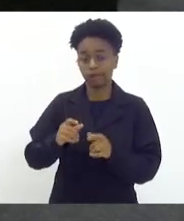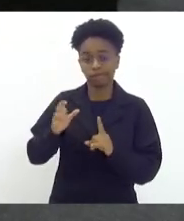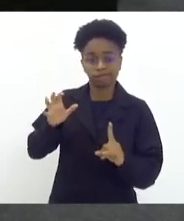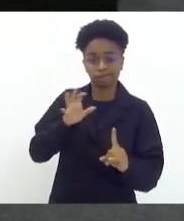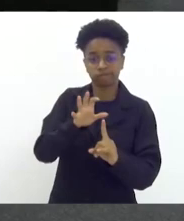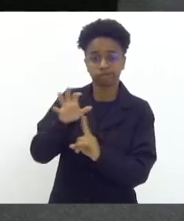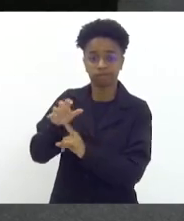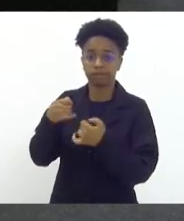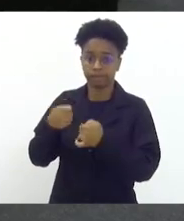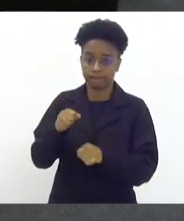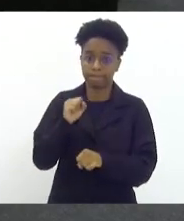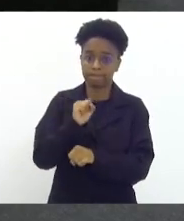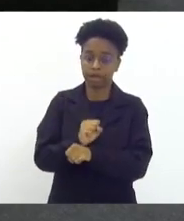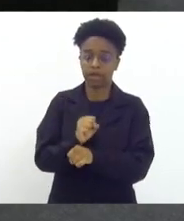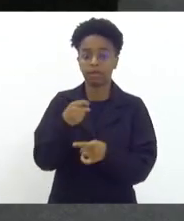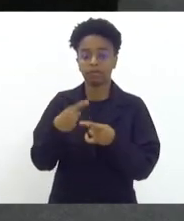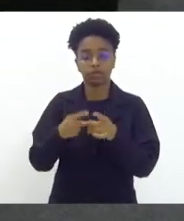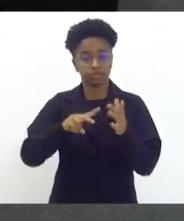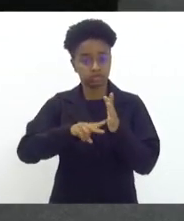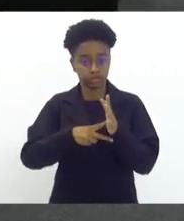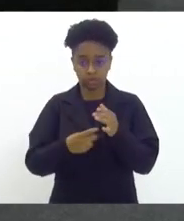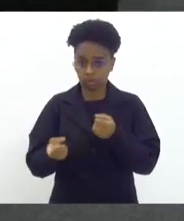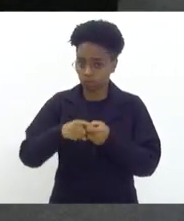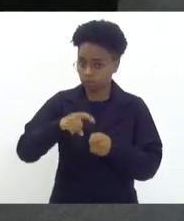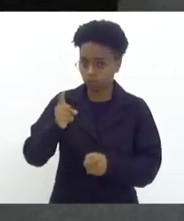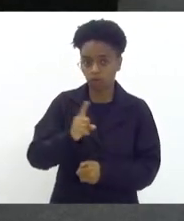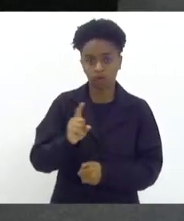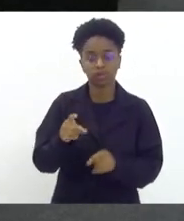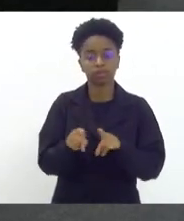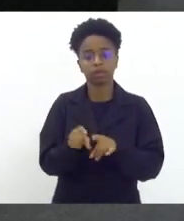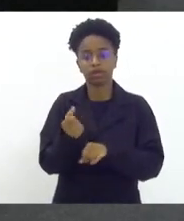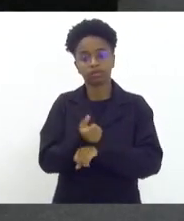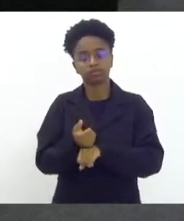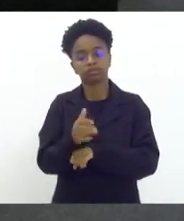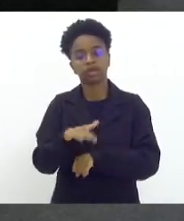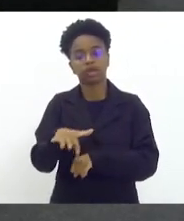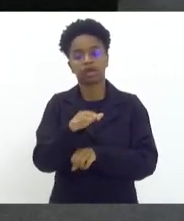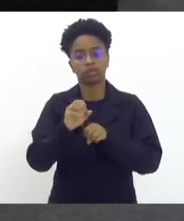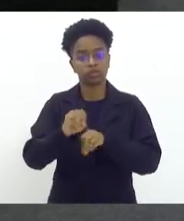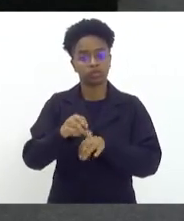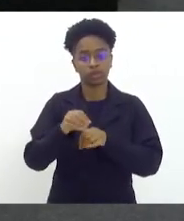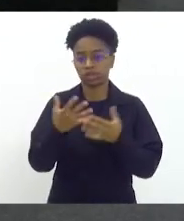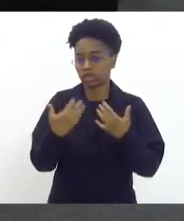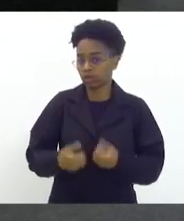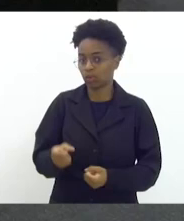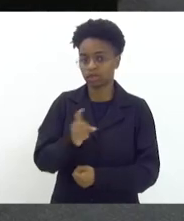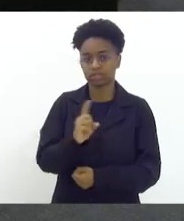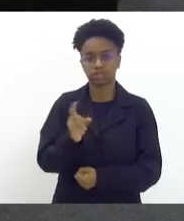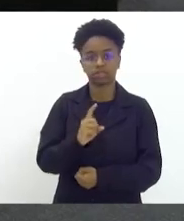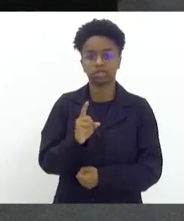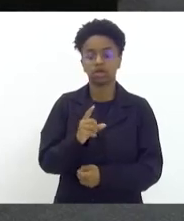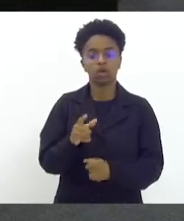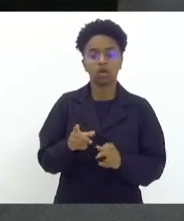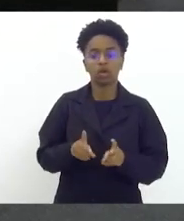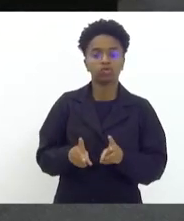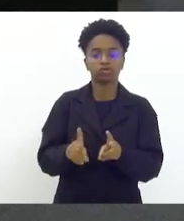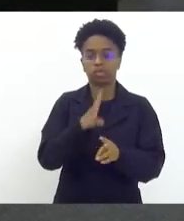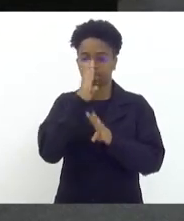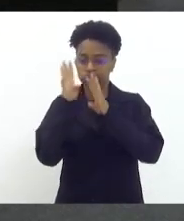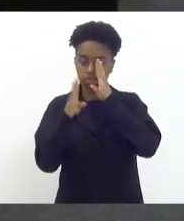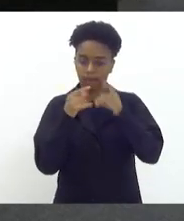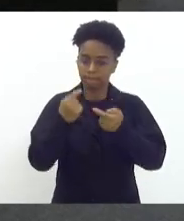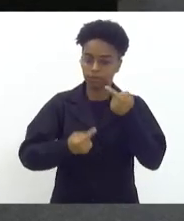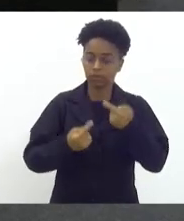parem o sindicato não vai voltar atrás os profissionais de educação não vão aceitar ser vítimas de politicagem e